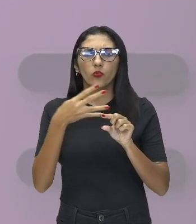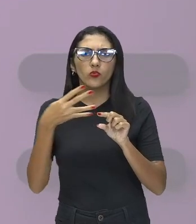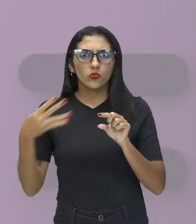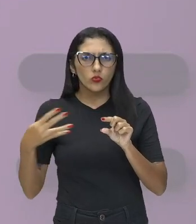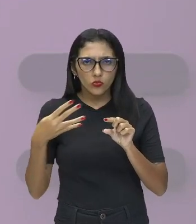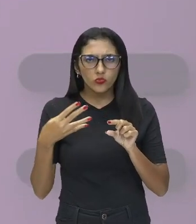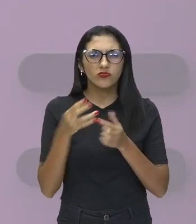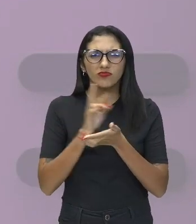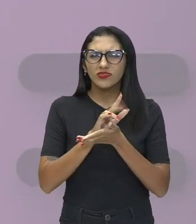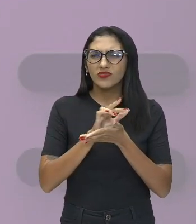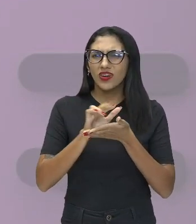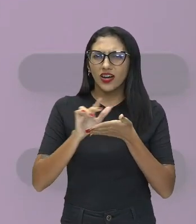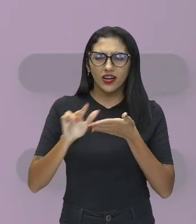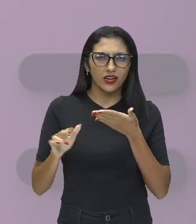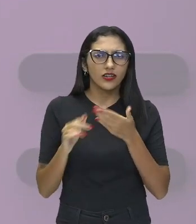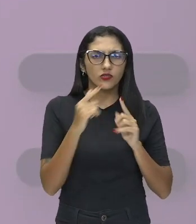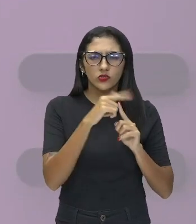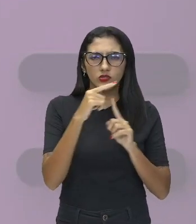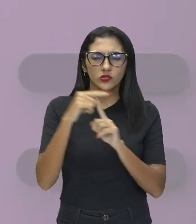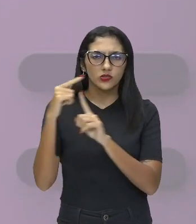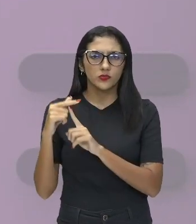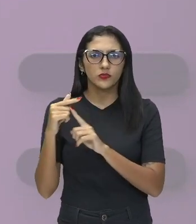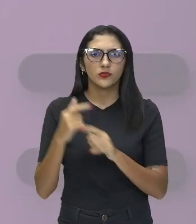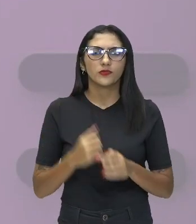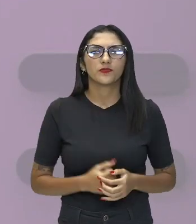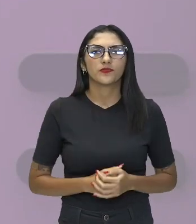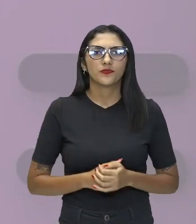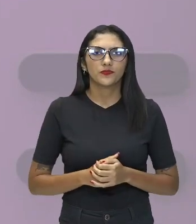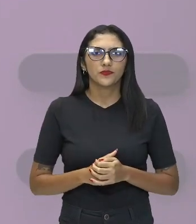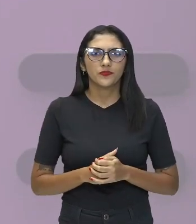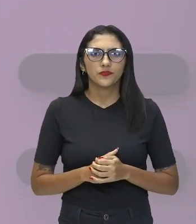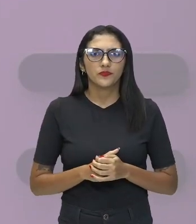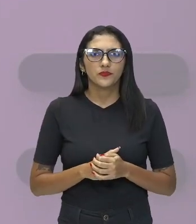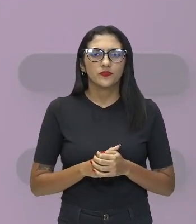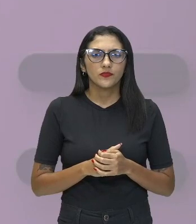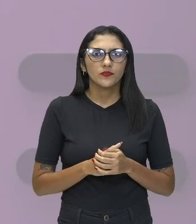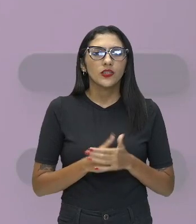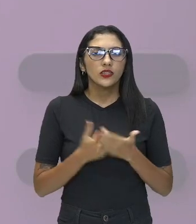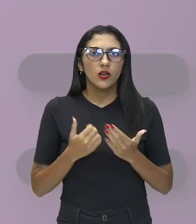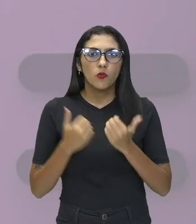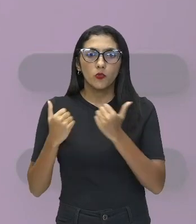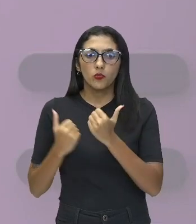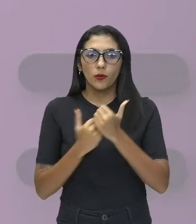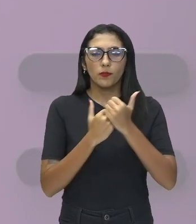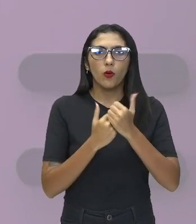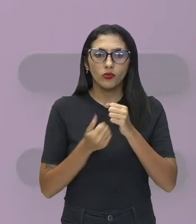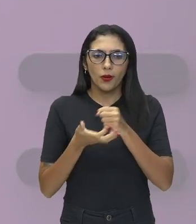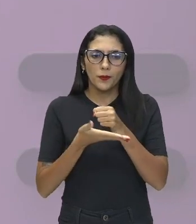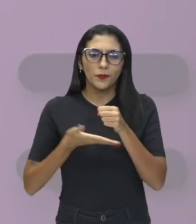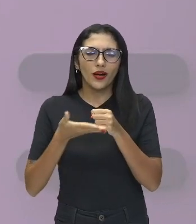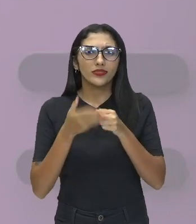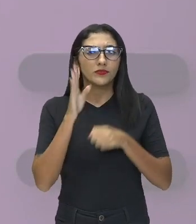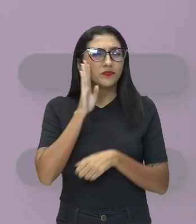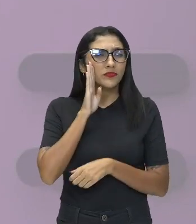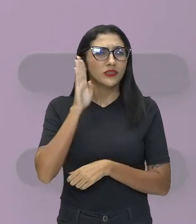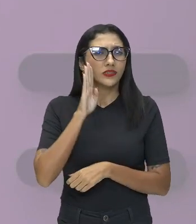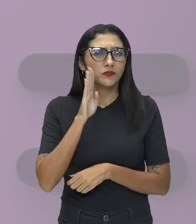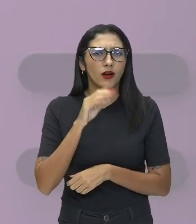matriz nula, tá? Então, a base para o estudo do determinante são